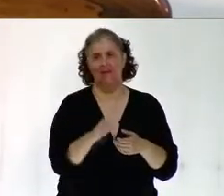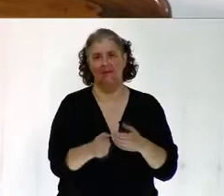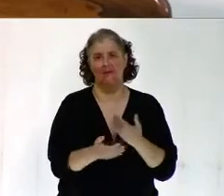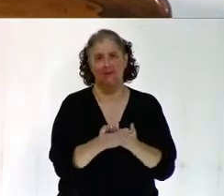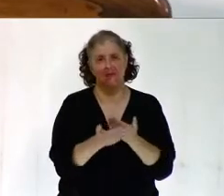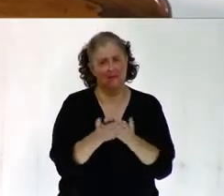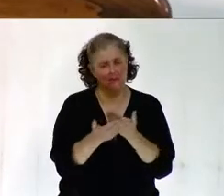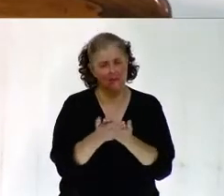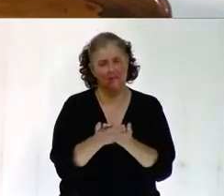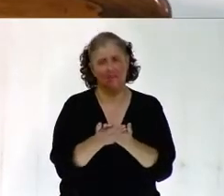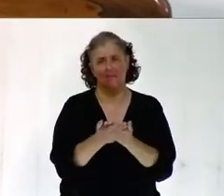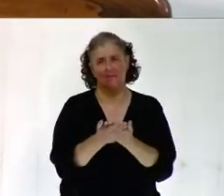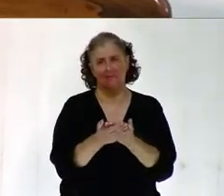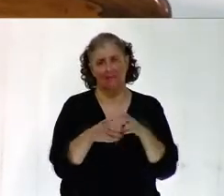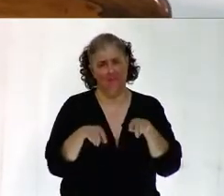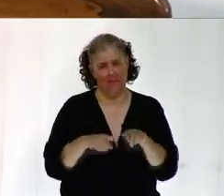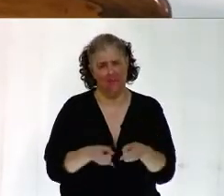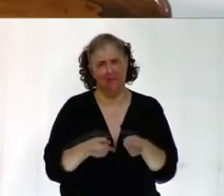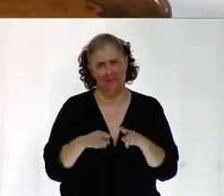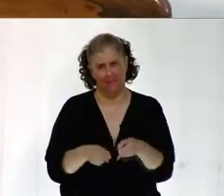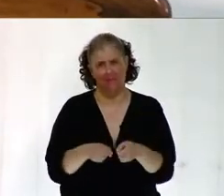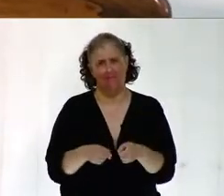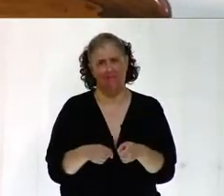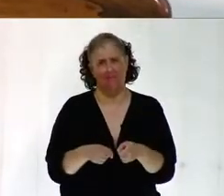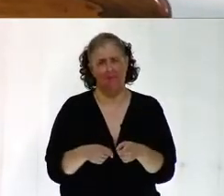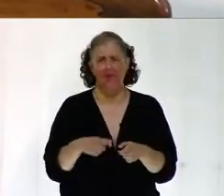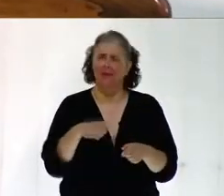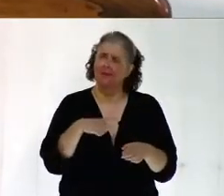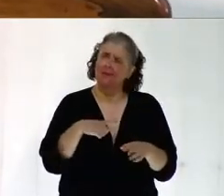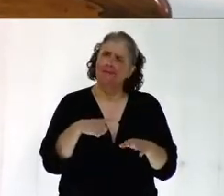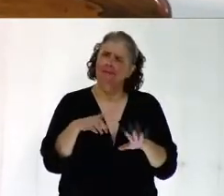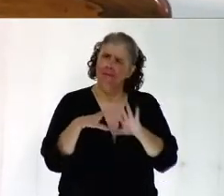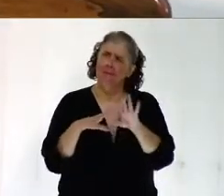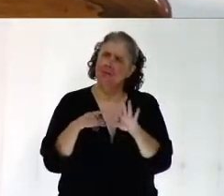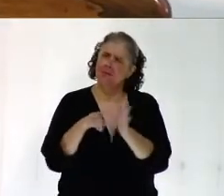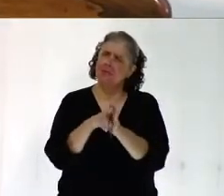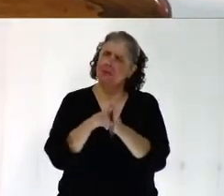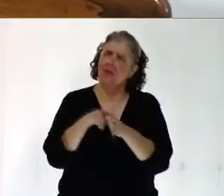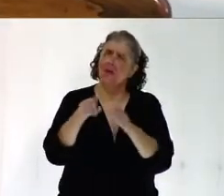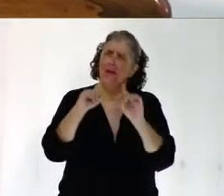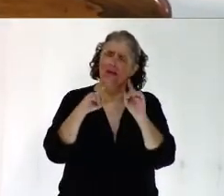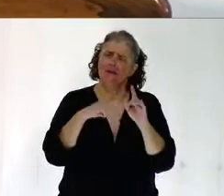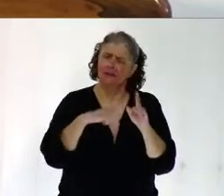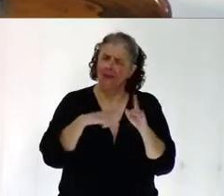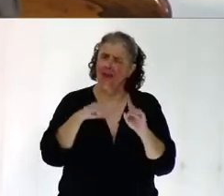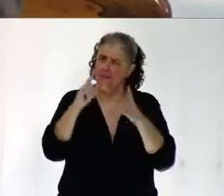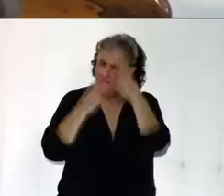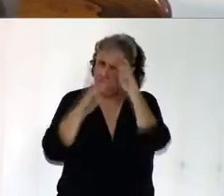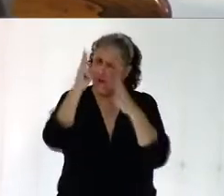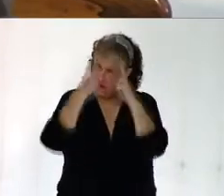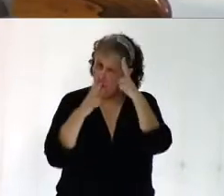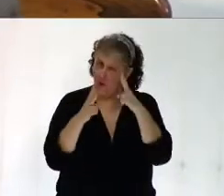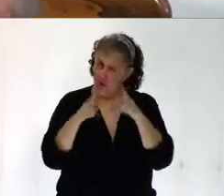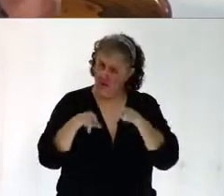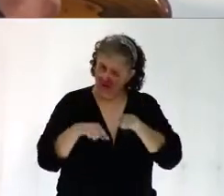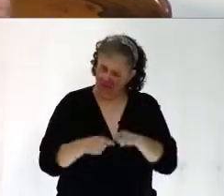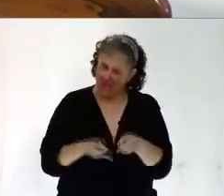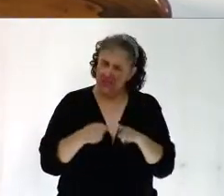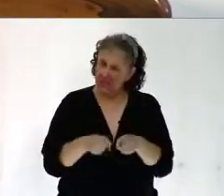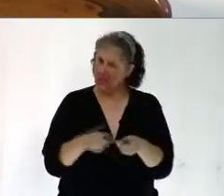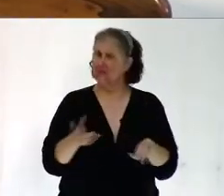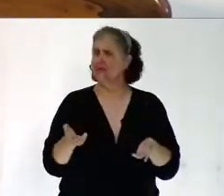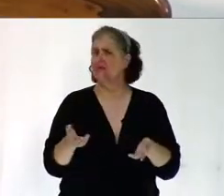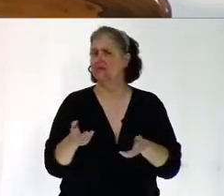triunfo para a tentação deixe-me primeiro é ajudá-lo é um